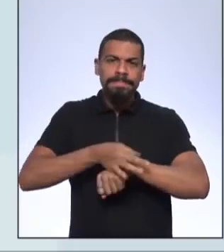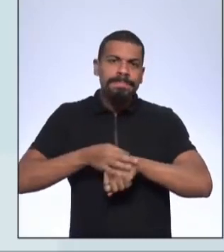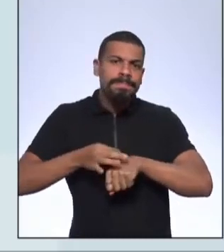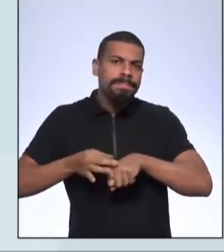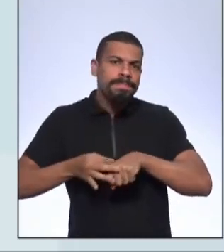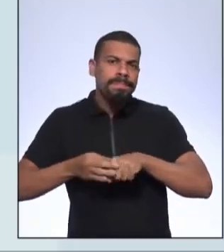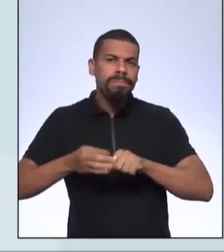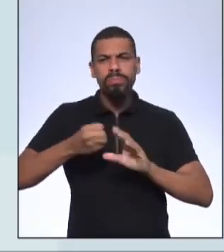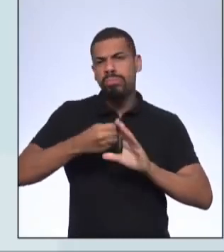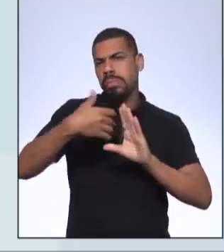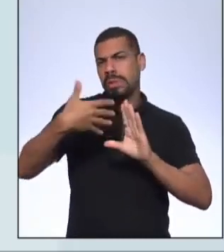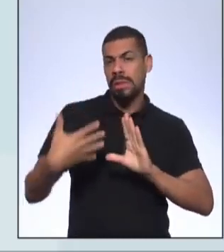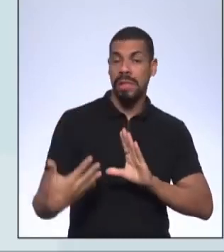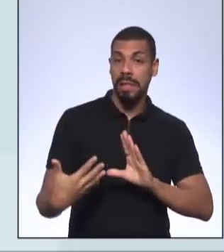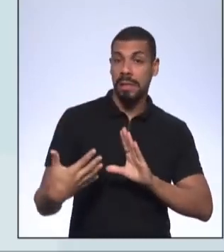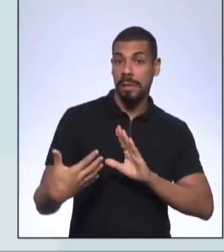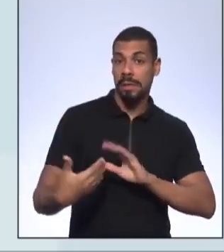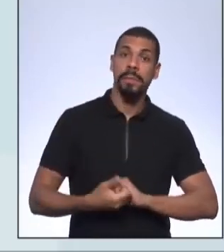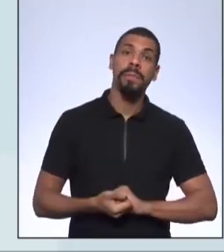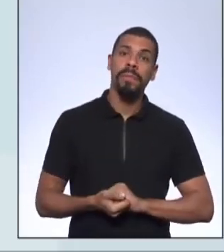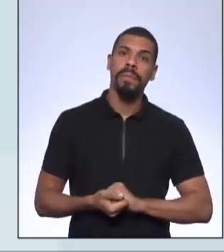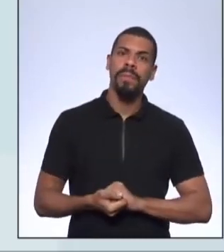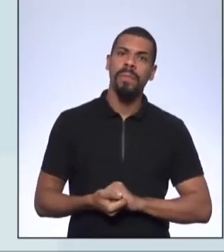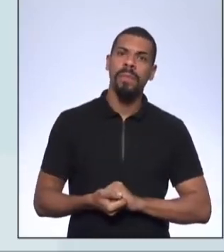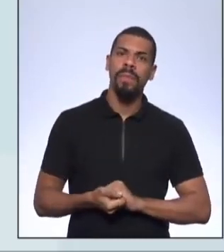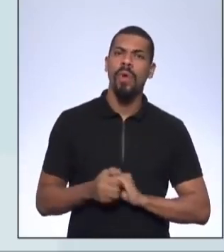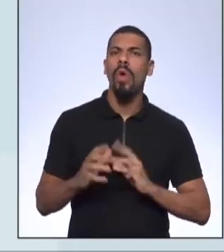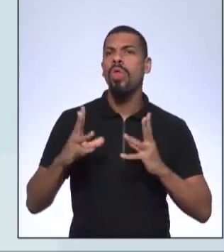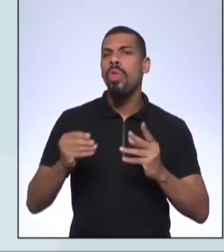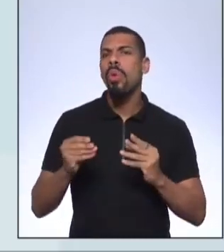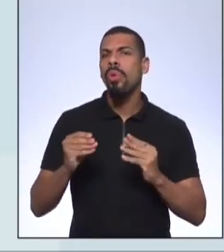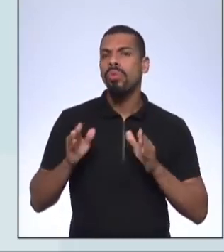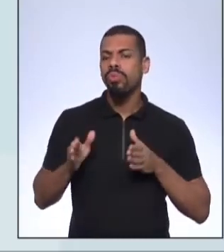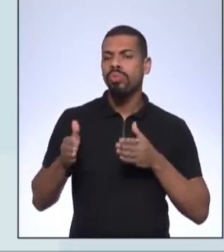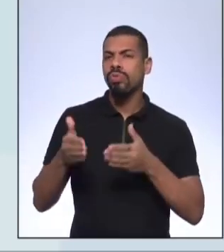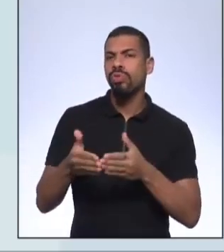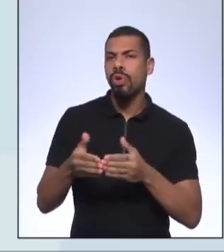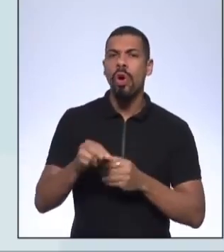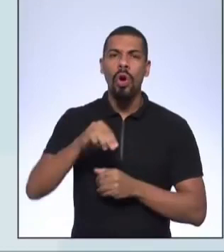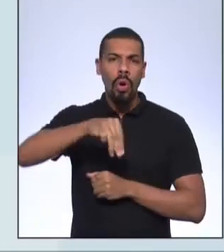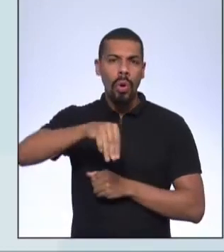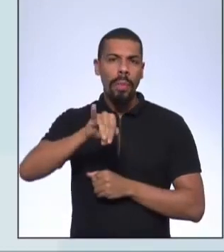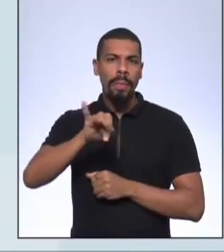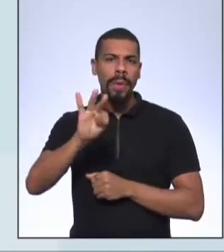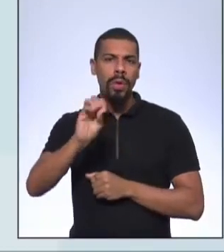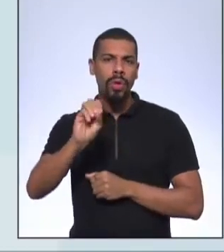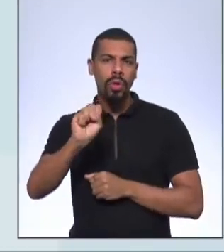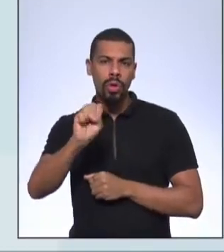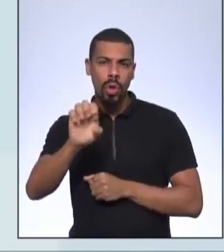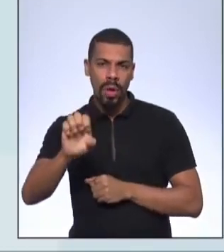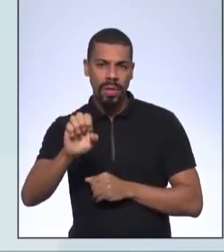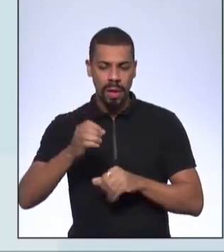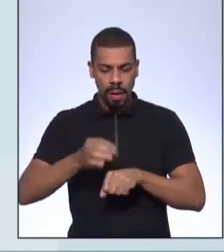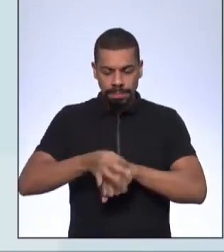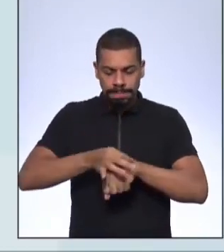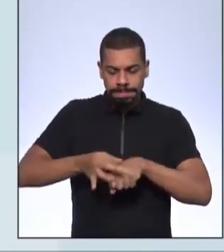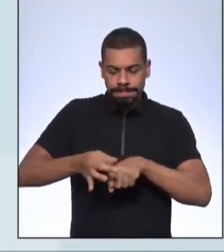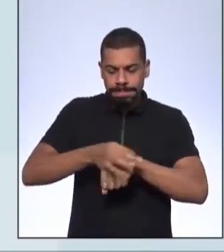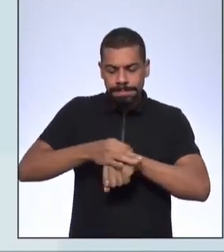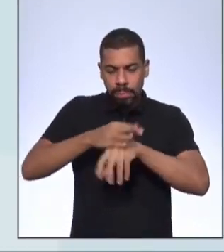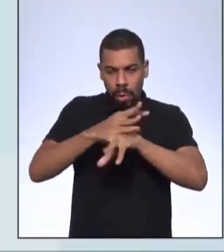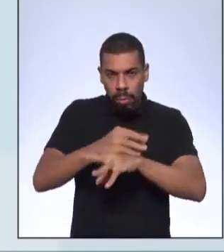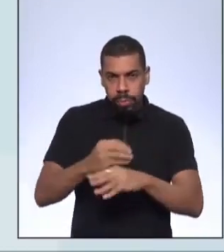respectivos componentes. Então, o conteúdo que a gente vai trabalhar é mitose, mecanismo básico de reprodução celular e